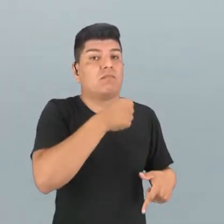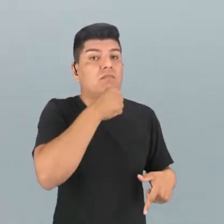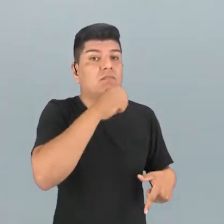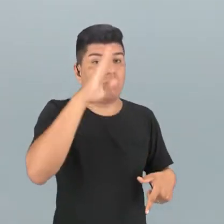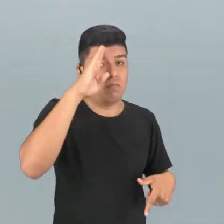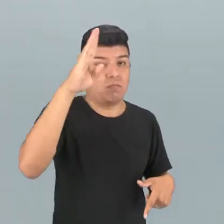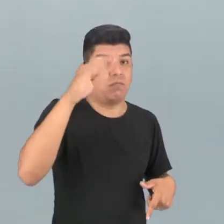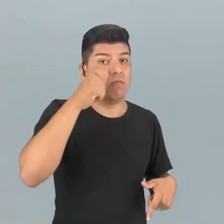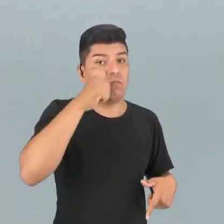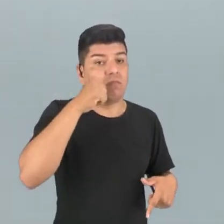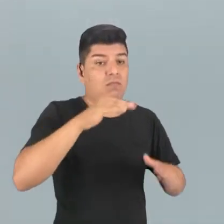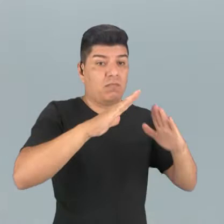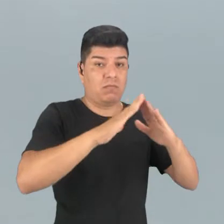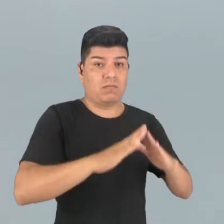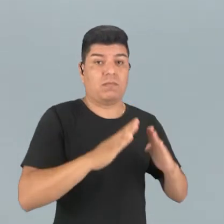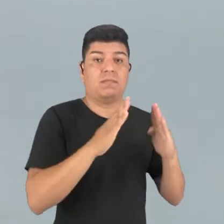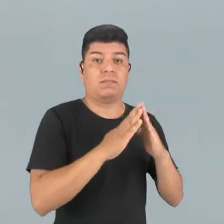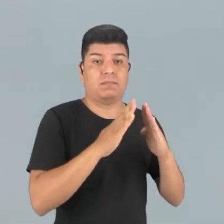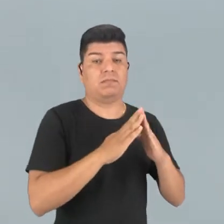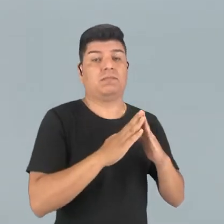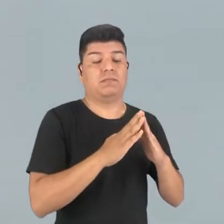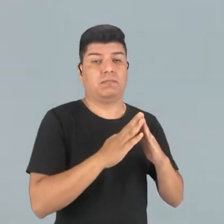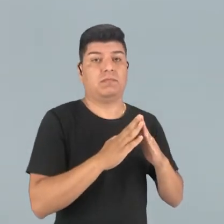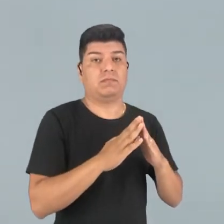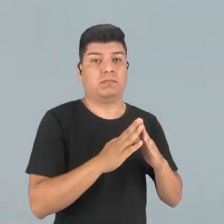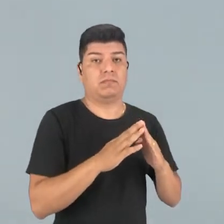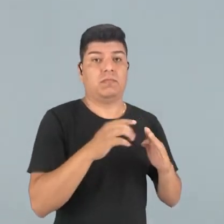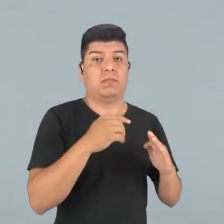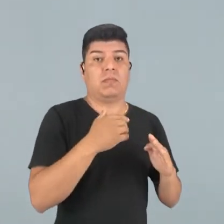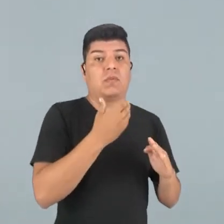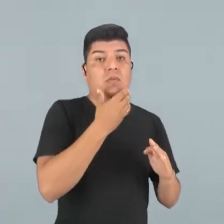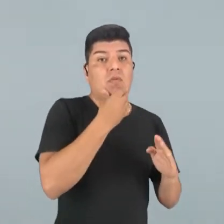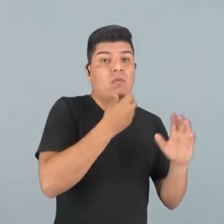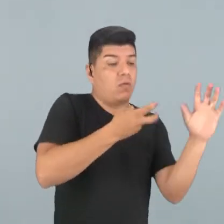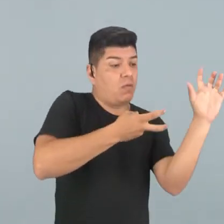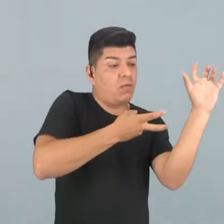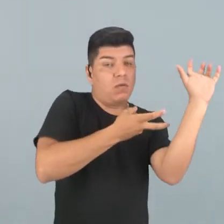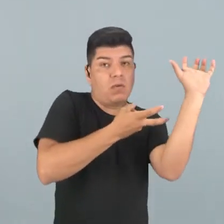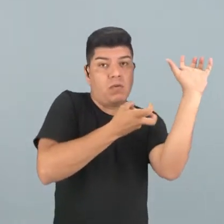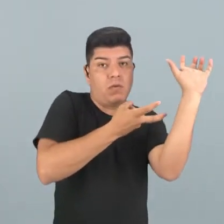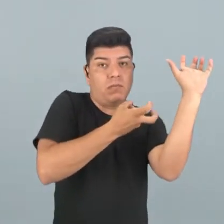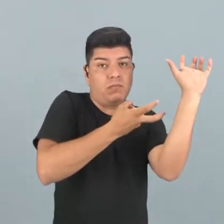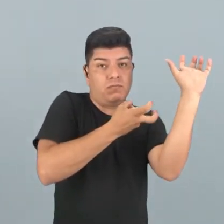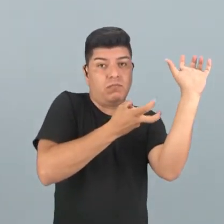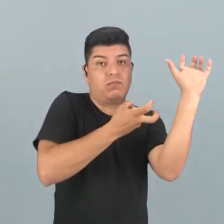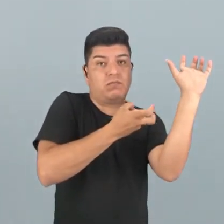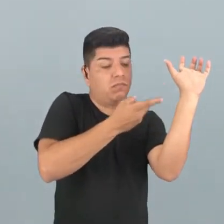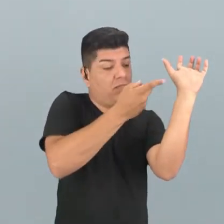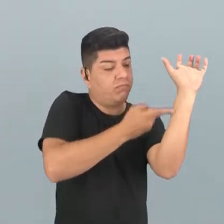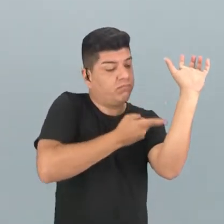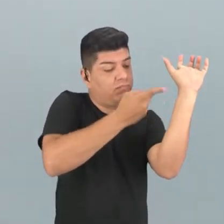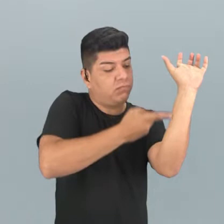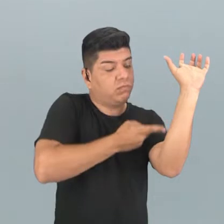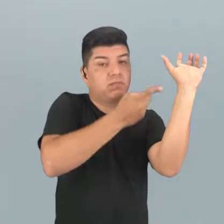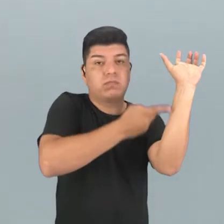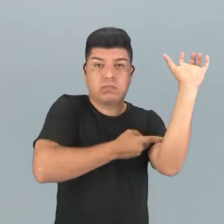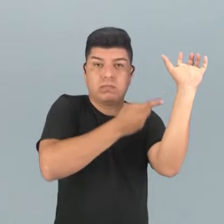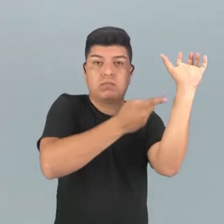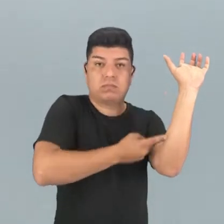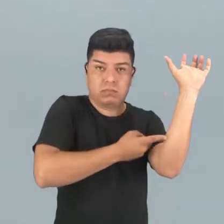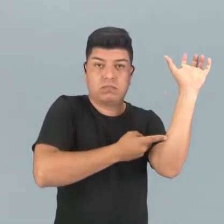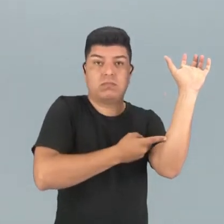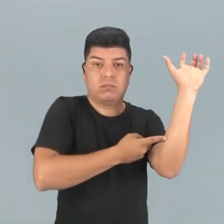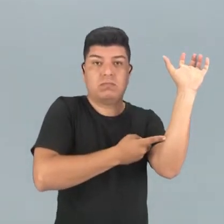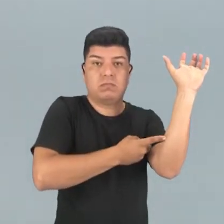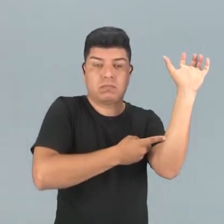ela ficava em casa, e ele cortava a seringa, né? Ele foi considerado soldado da borracha, se aposentou